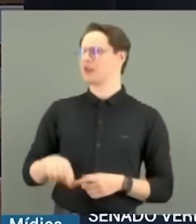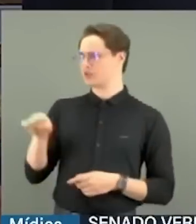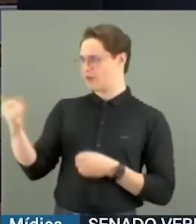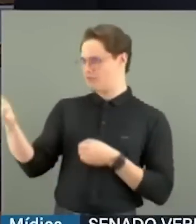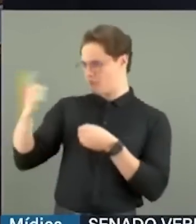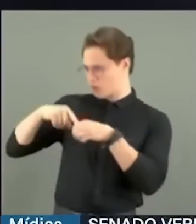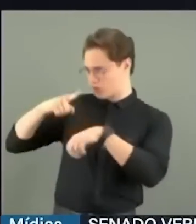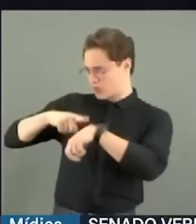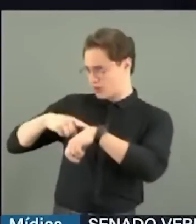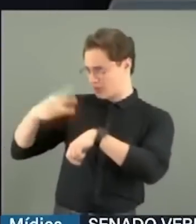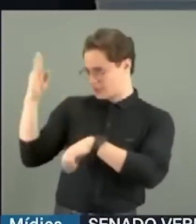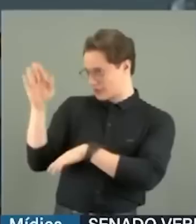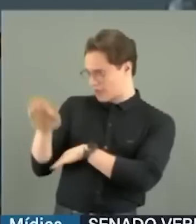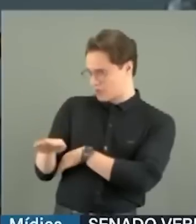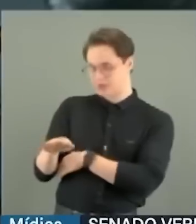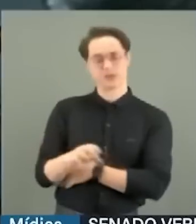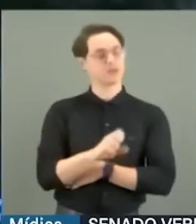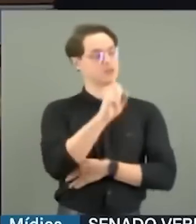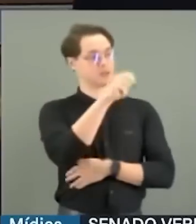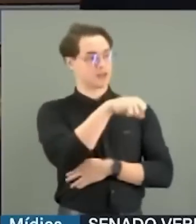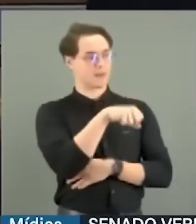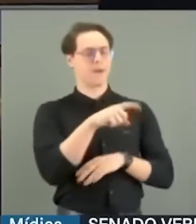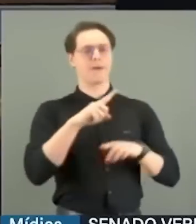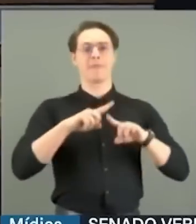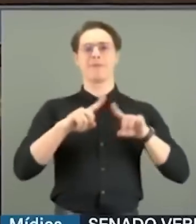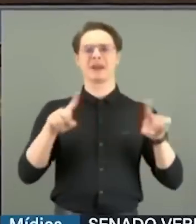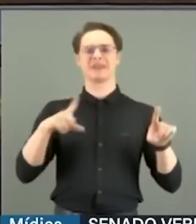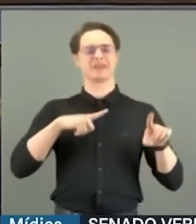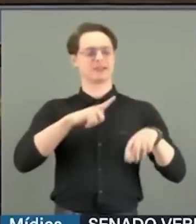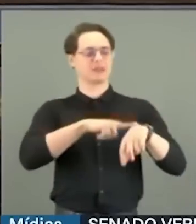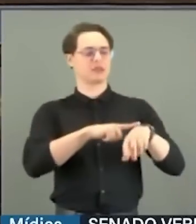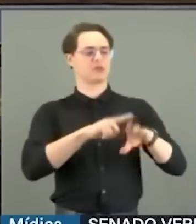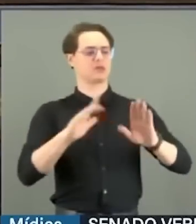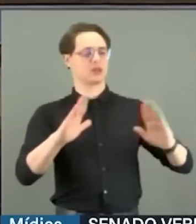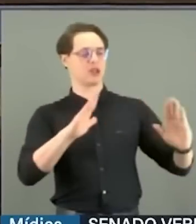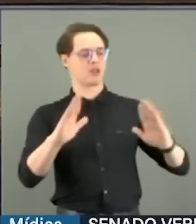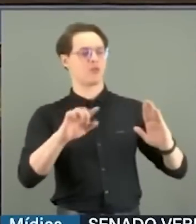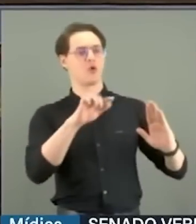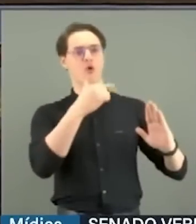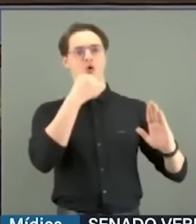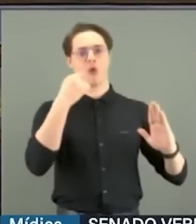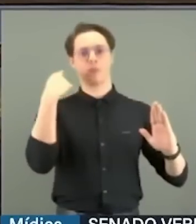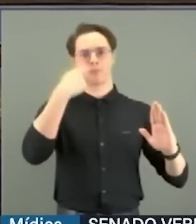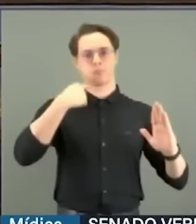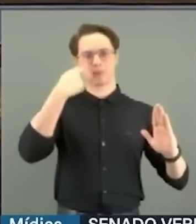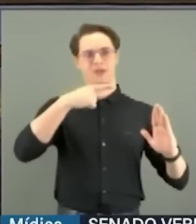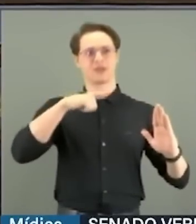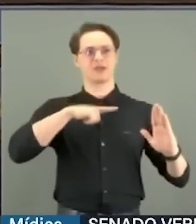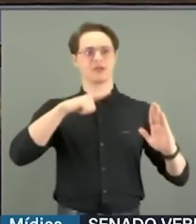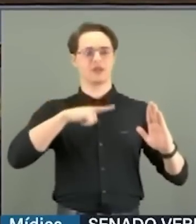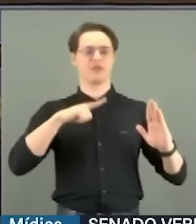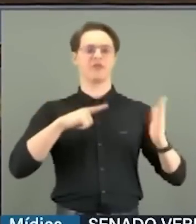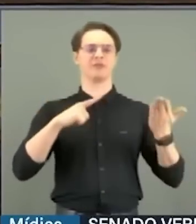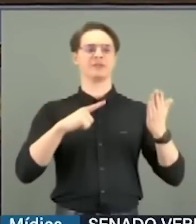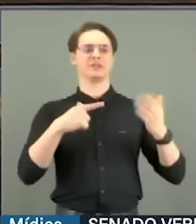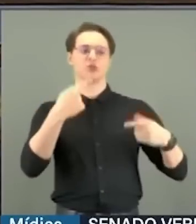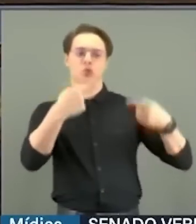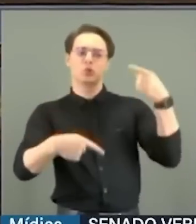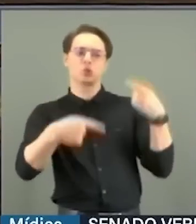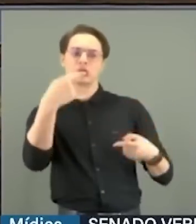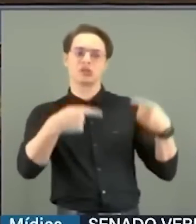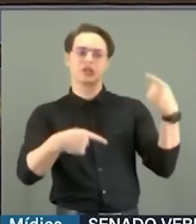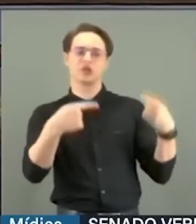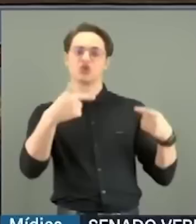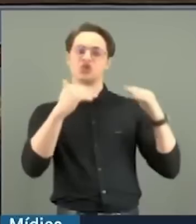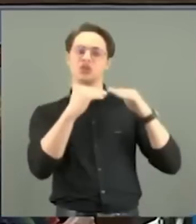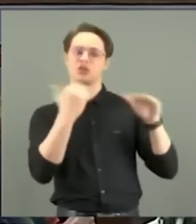meio tempo o advogado teve um conflito, um desentendimento com a deputada Carla Zambelli e